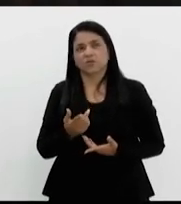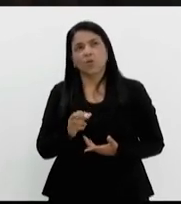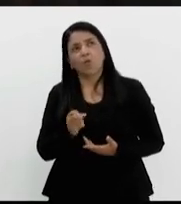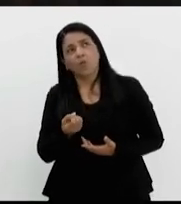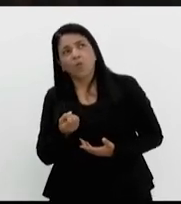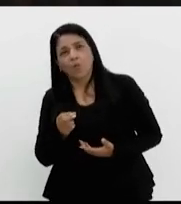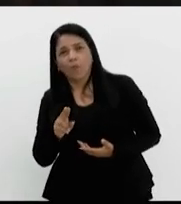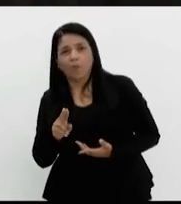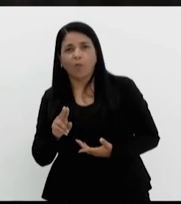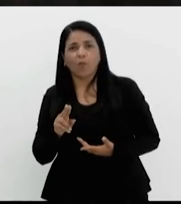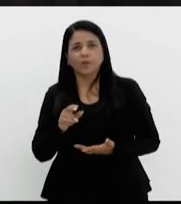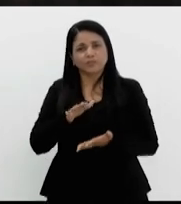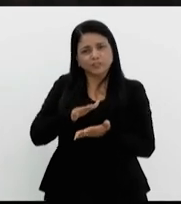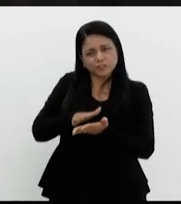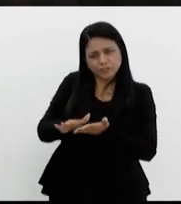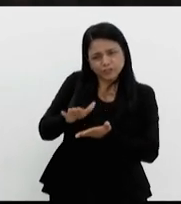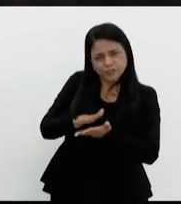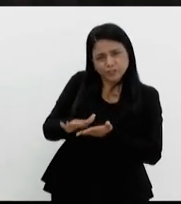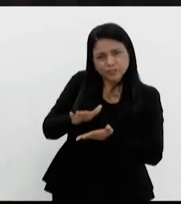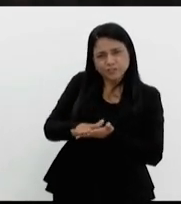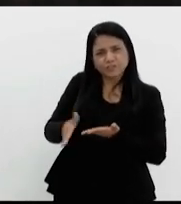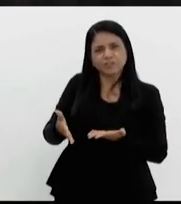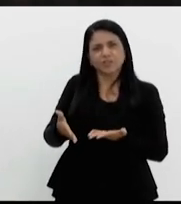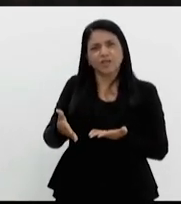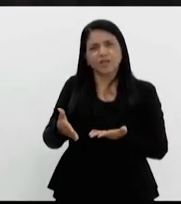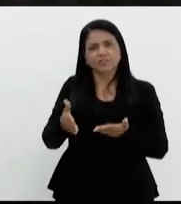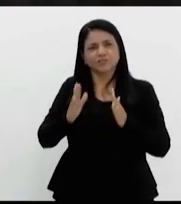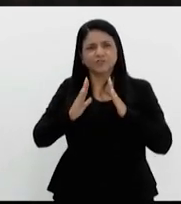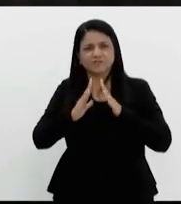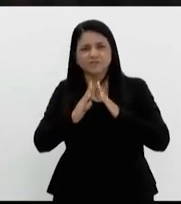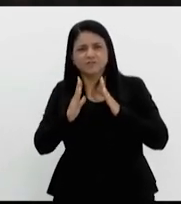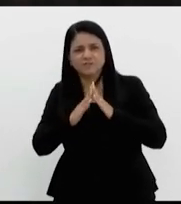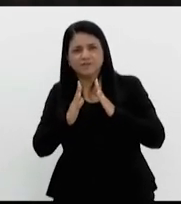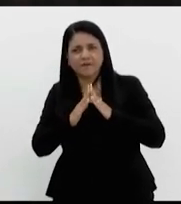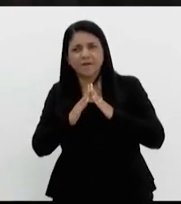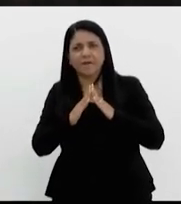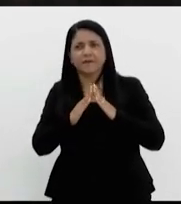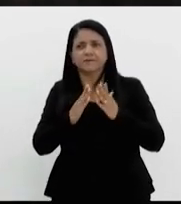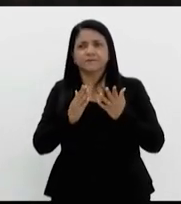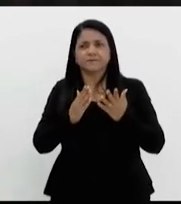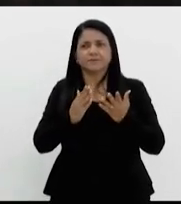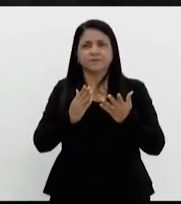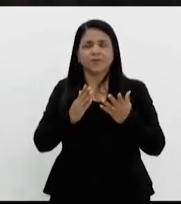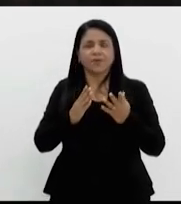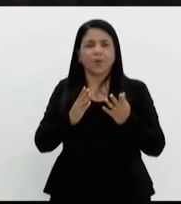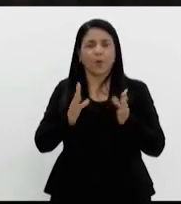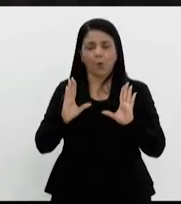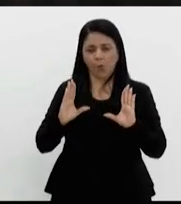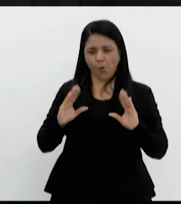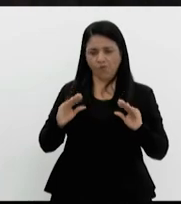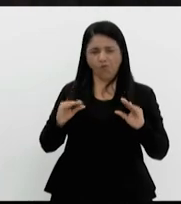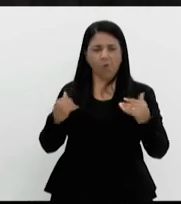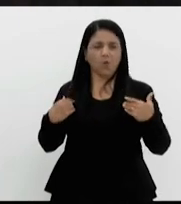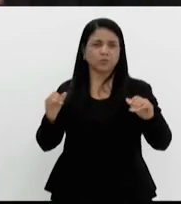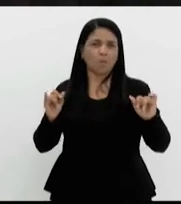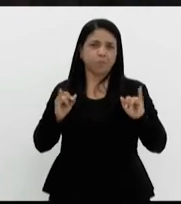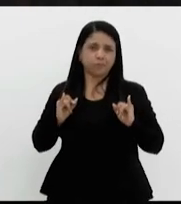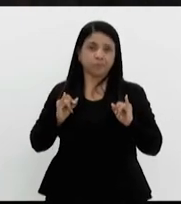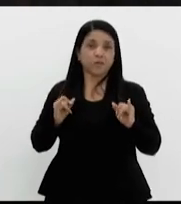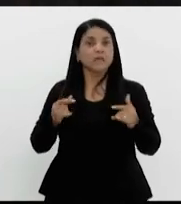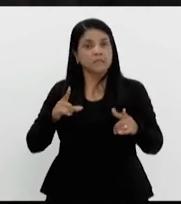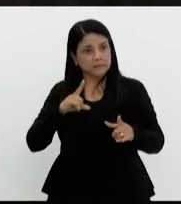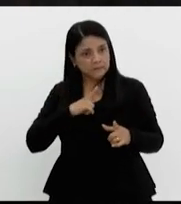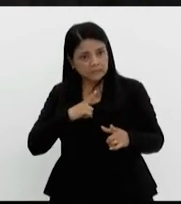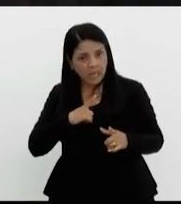está gastando com a nossa casa, melhorando o nosso conforto. Se eu sei que tem